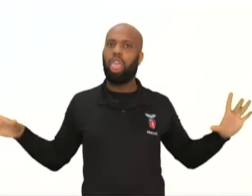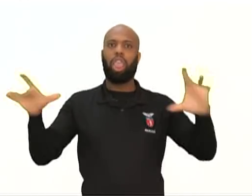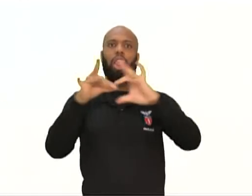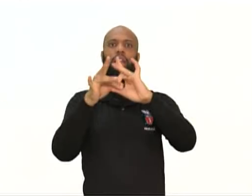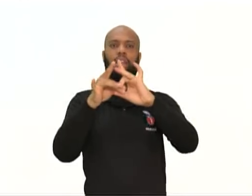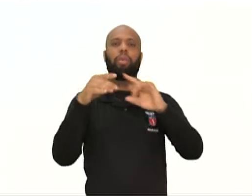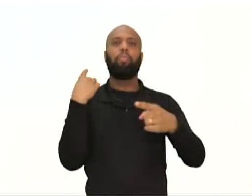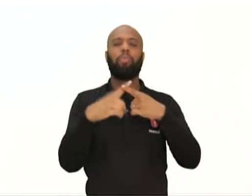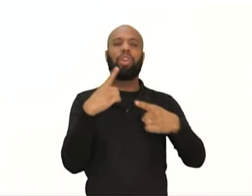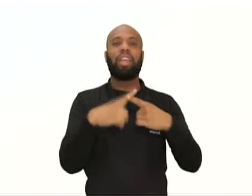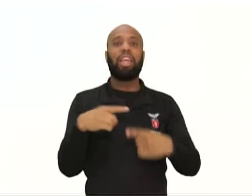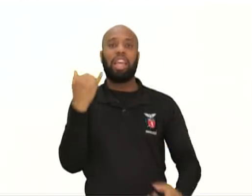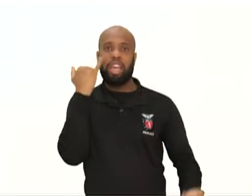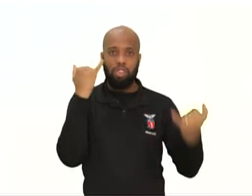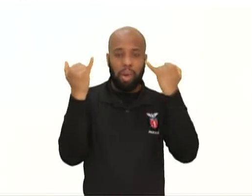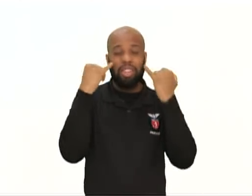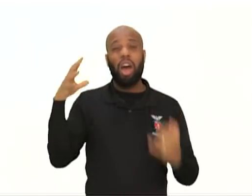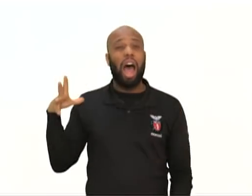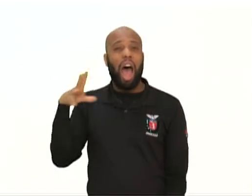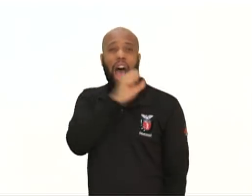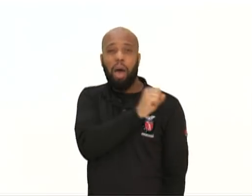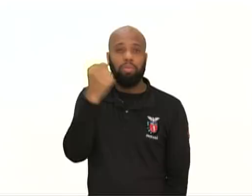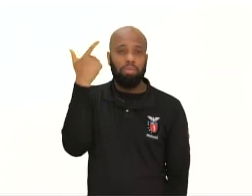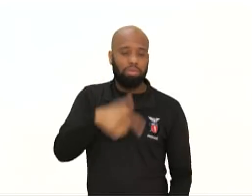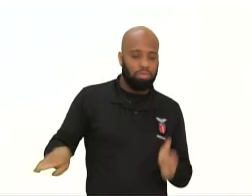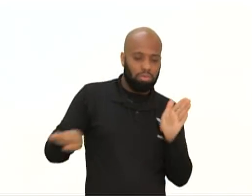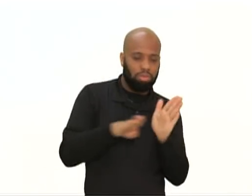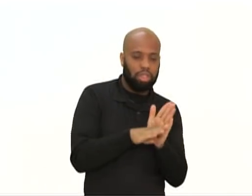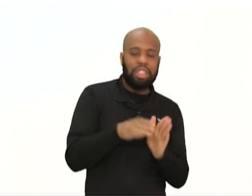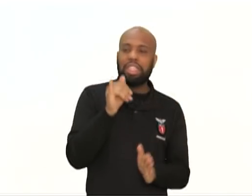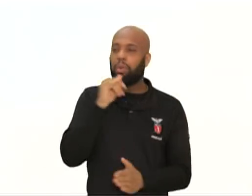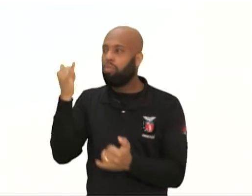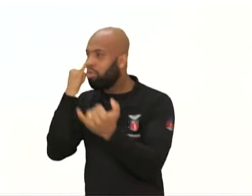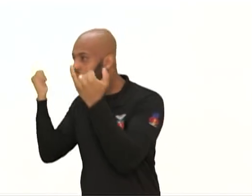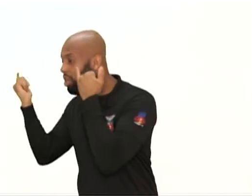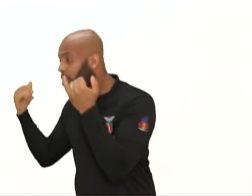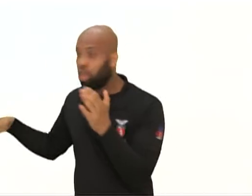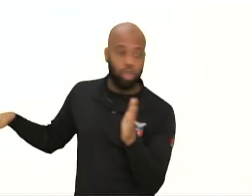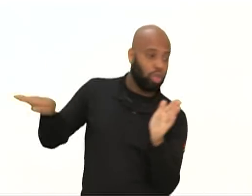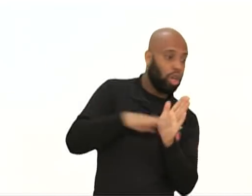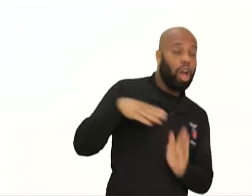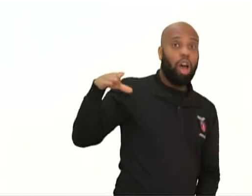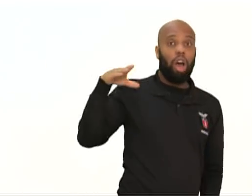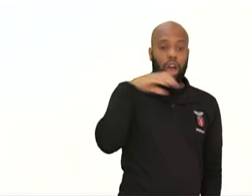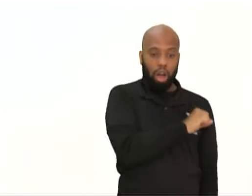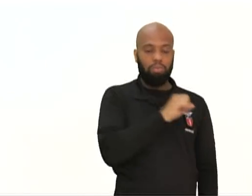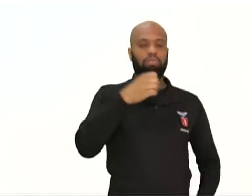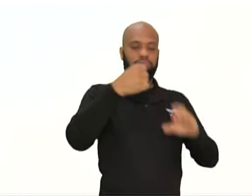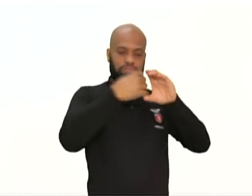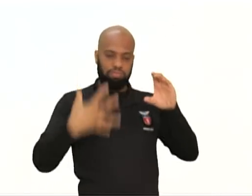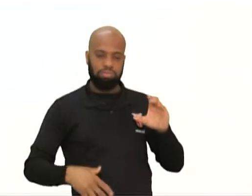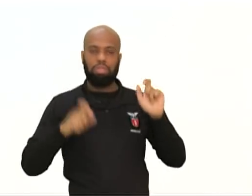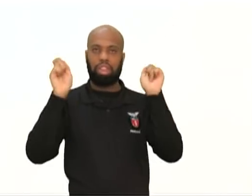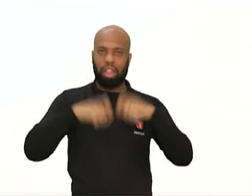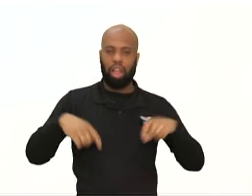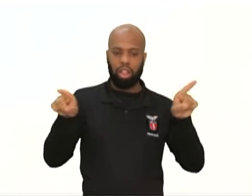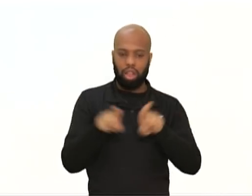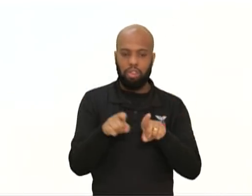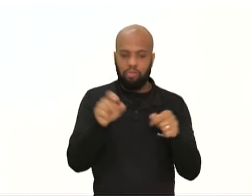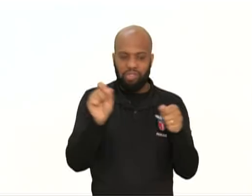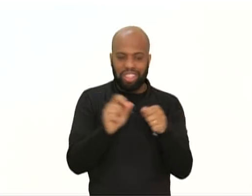demora muito menos para chegar de um ponto ao outro. Essa característica permite implantar